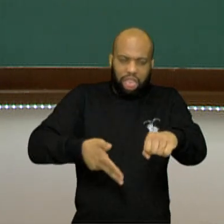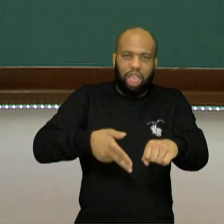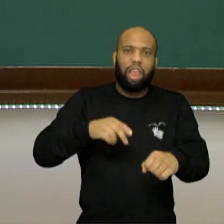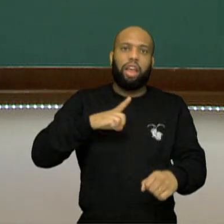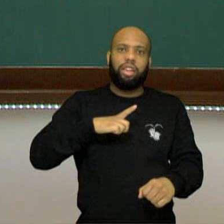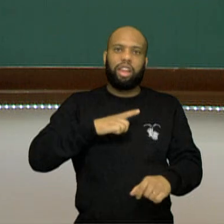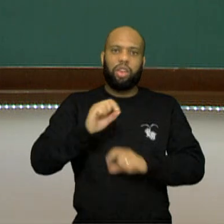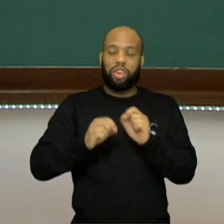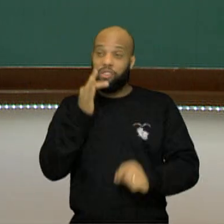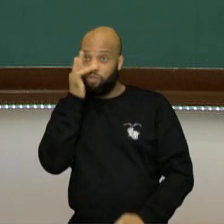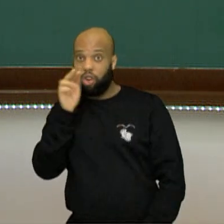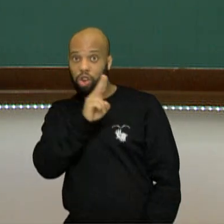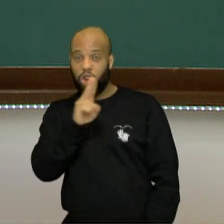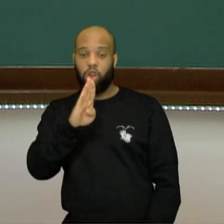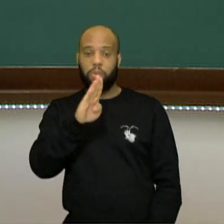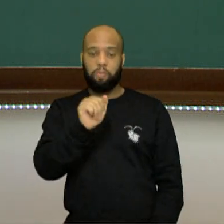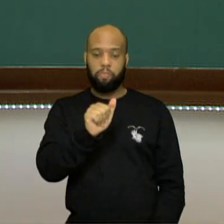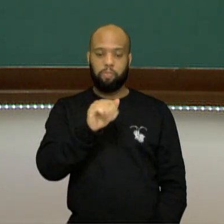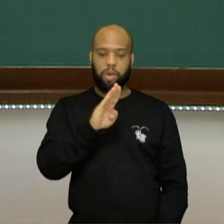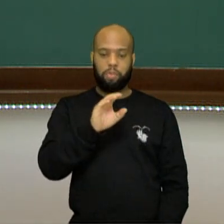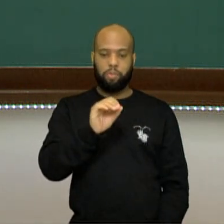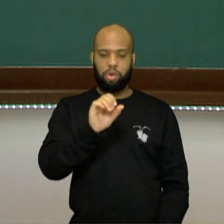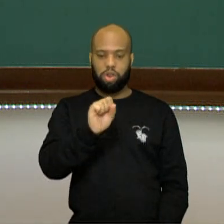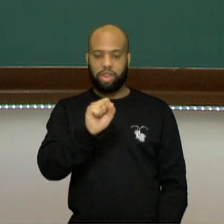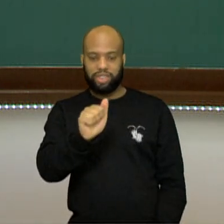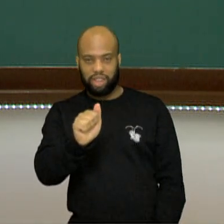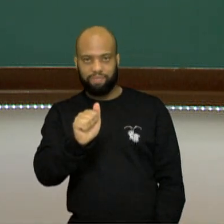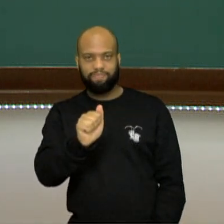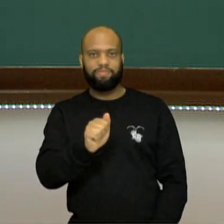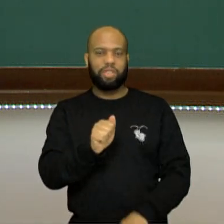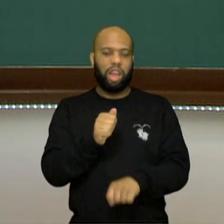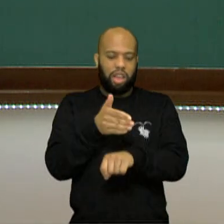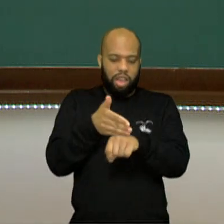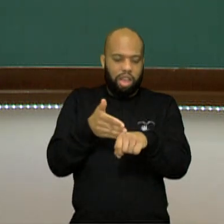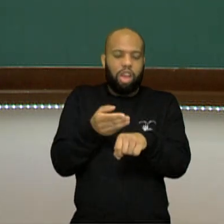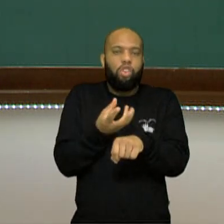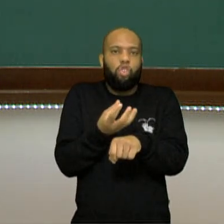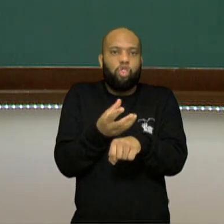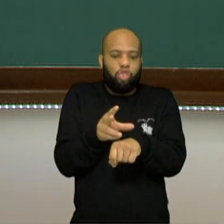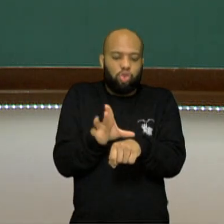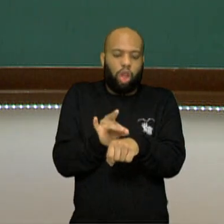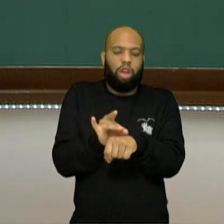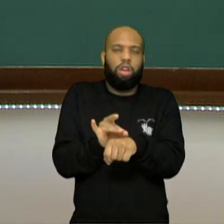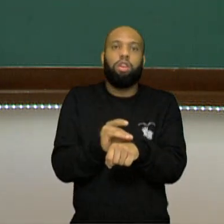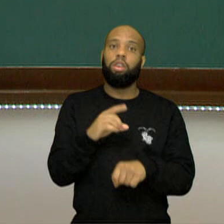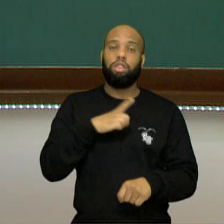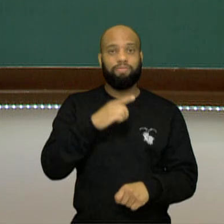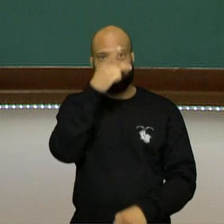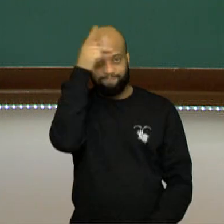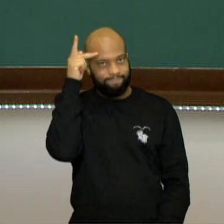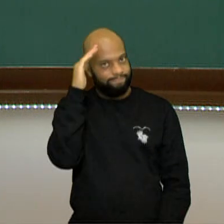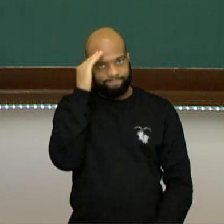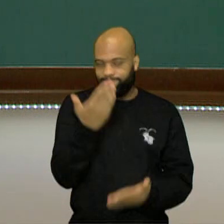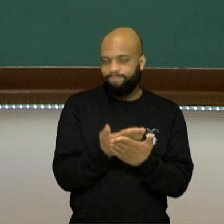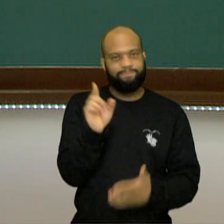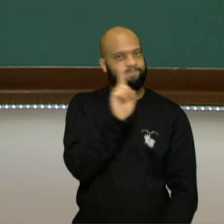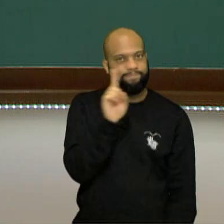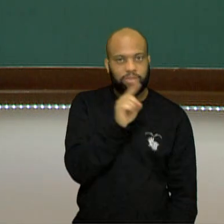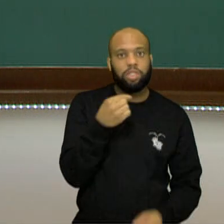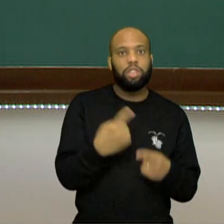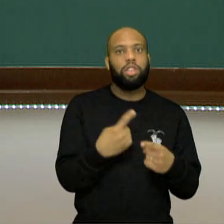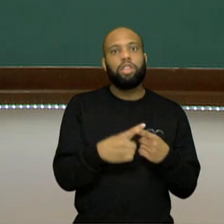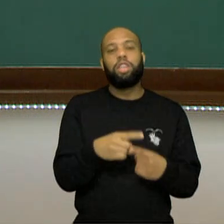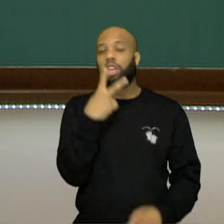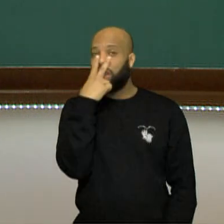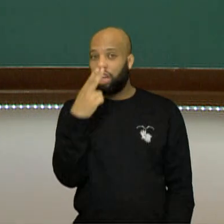cicatrizar. Então, isso já vem de forma cultural. E muitas pessoas não acreditam, acham que